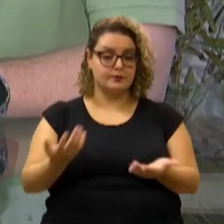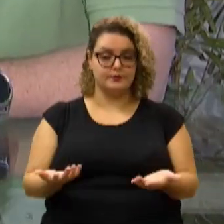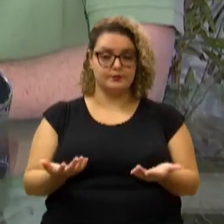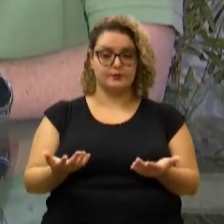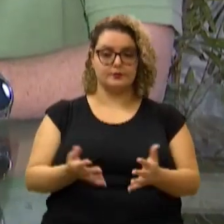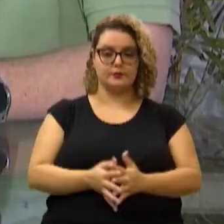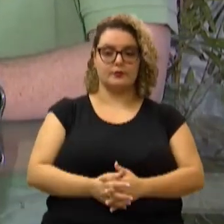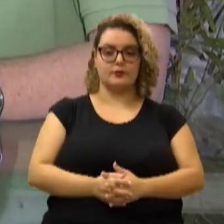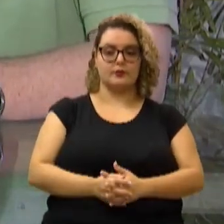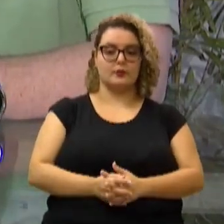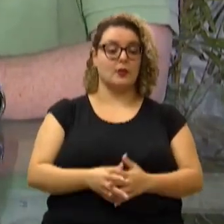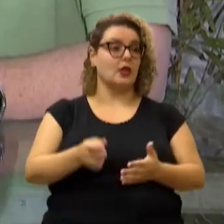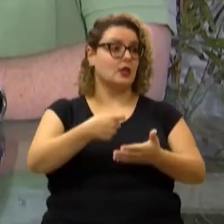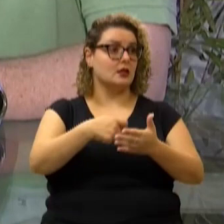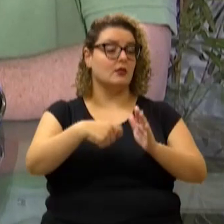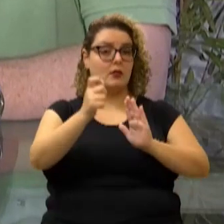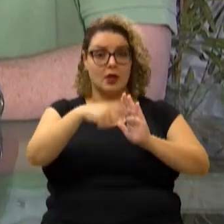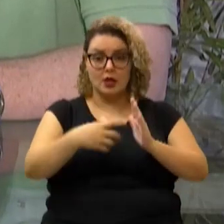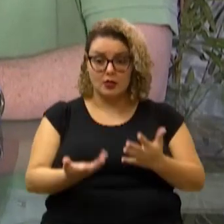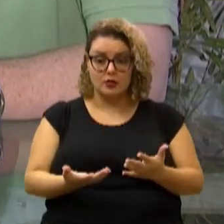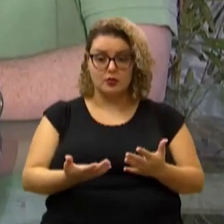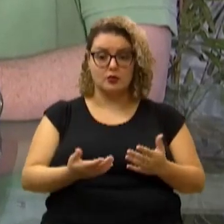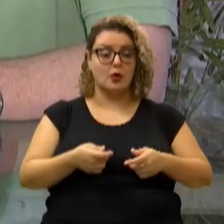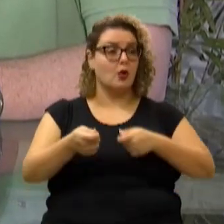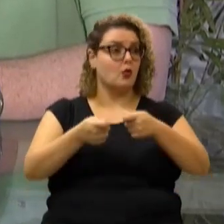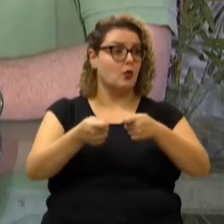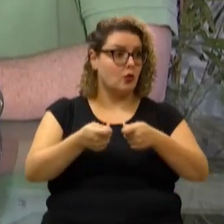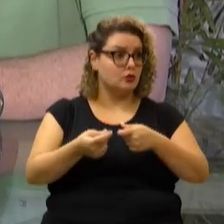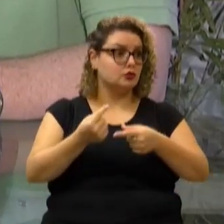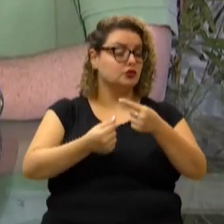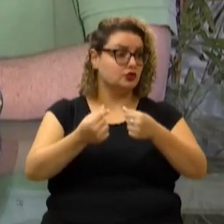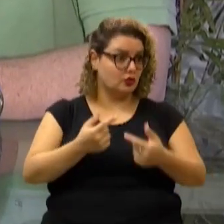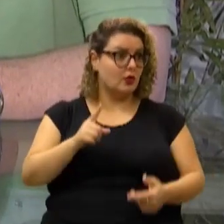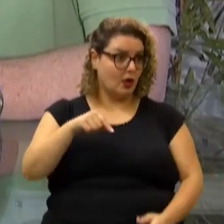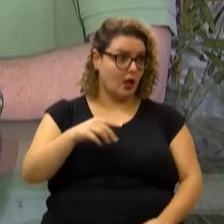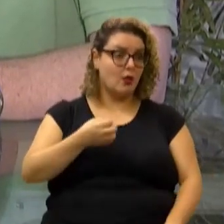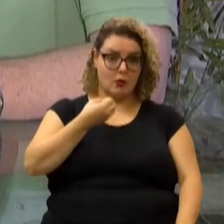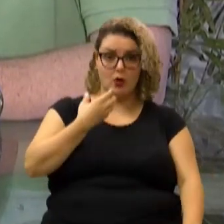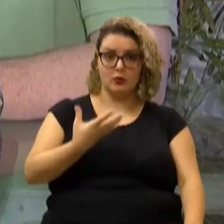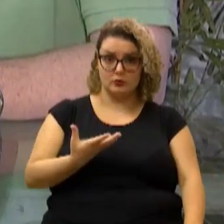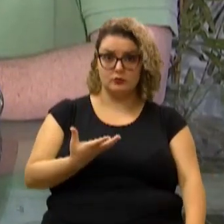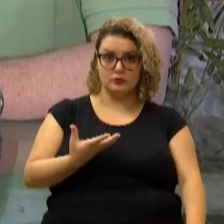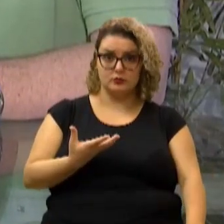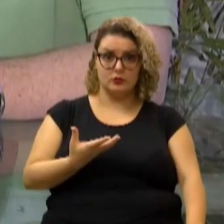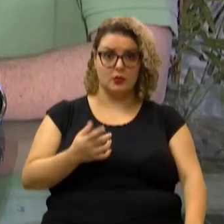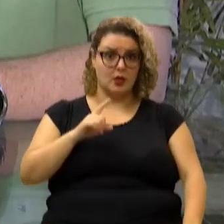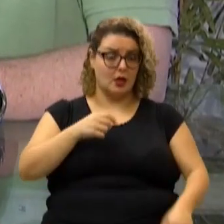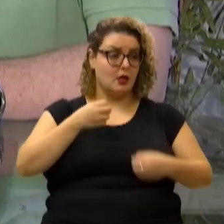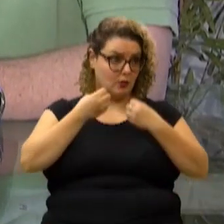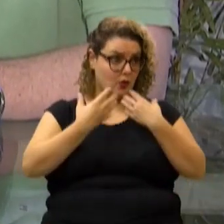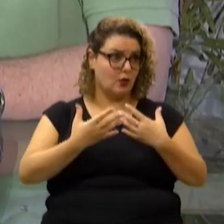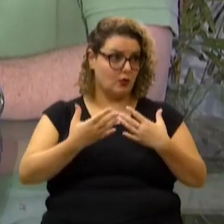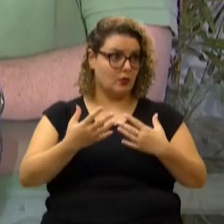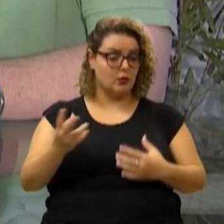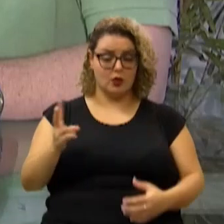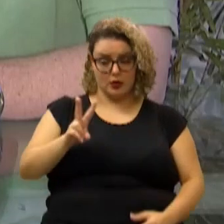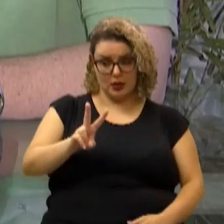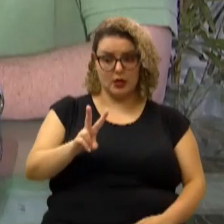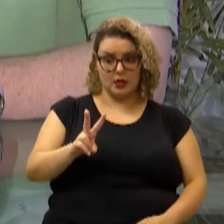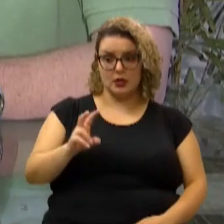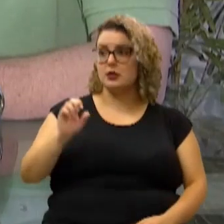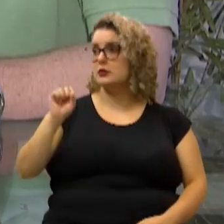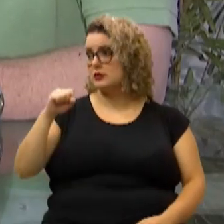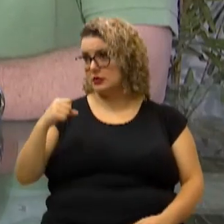sonhos então anotar registrar manter um controle financeiro é legal é viável para o